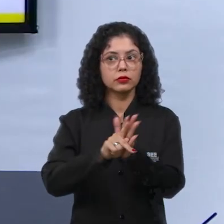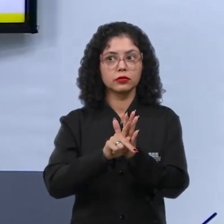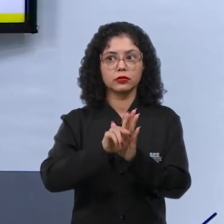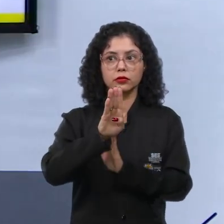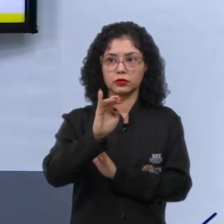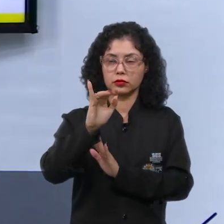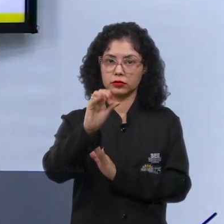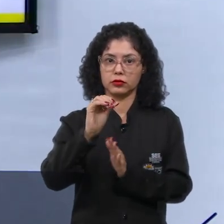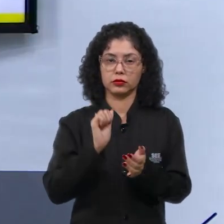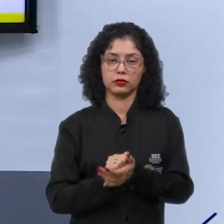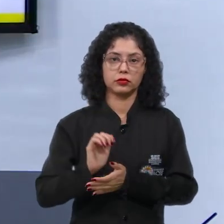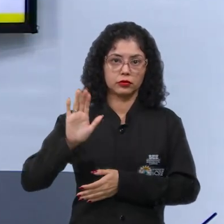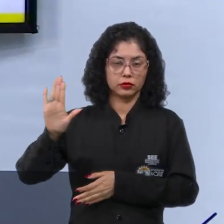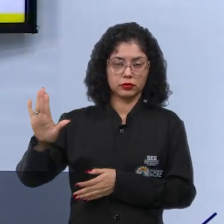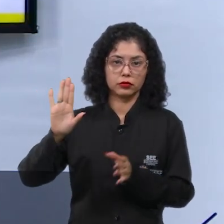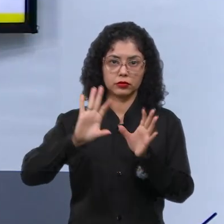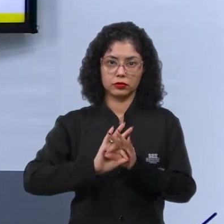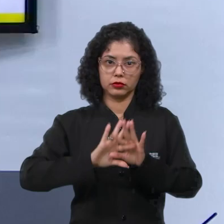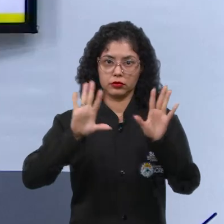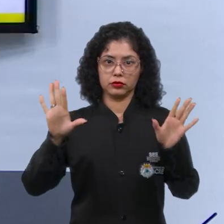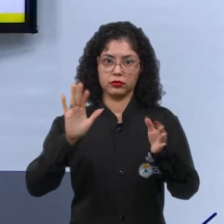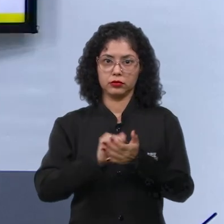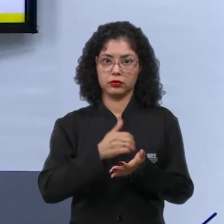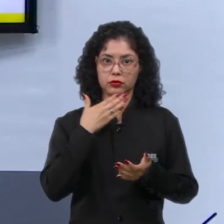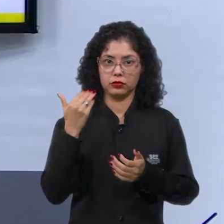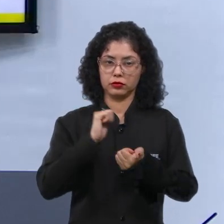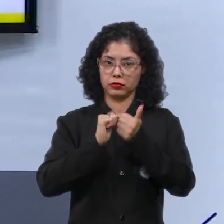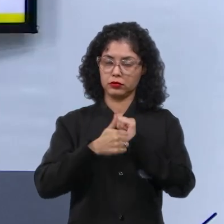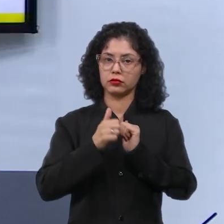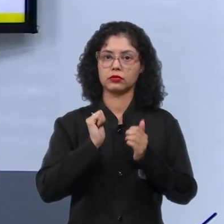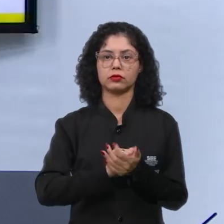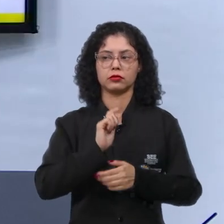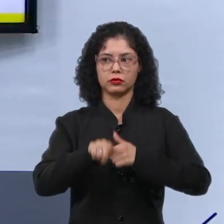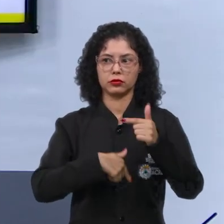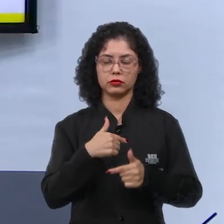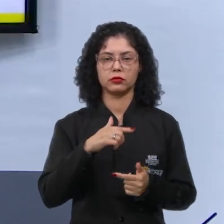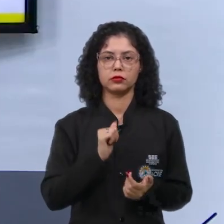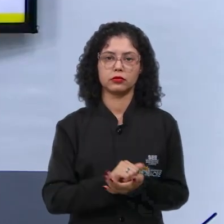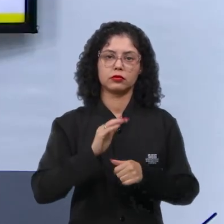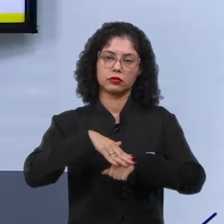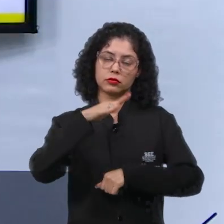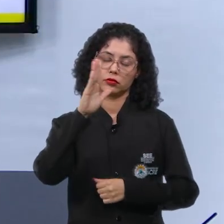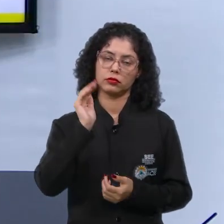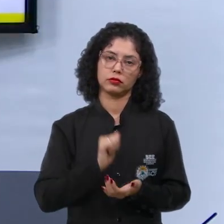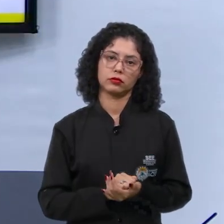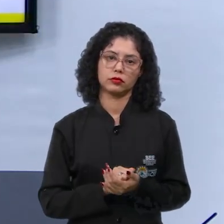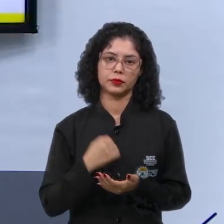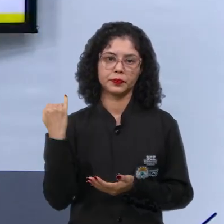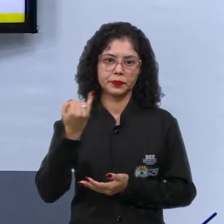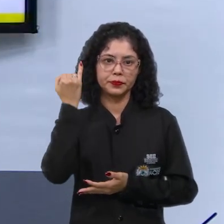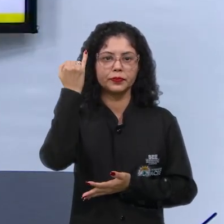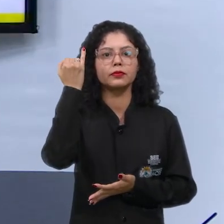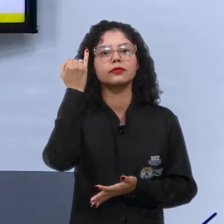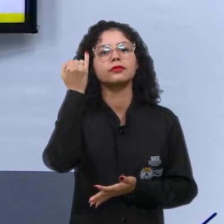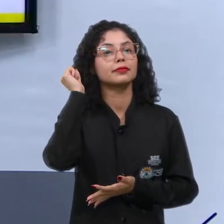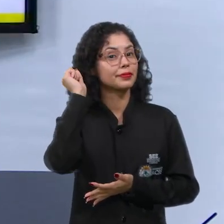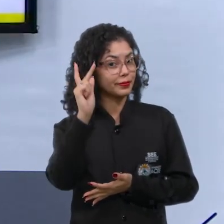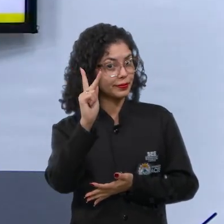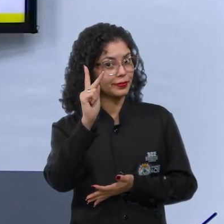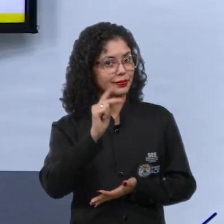micro-organismos, deixa num ambiente melhor adaptado para elas trabalharem de uma forma mais eficiente. Tá